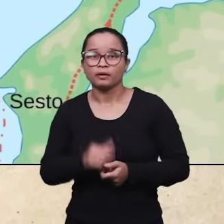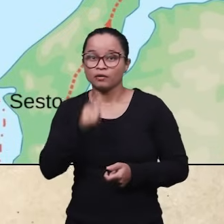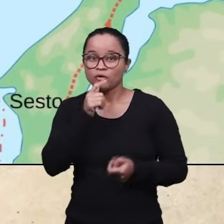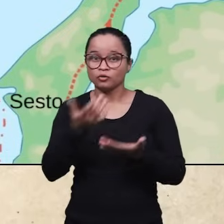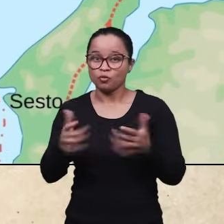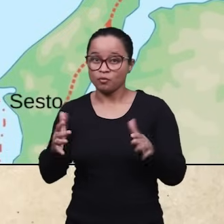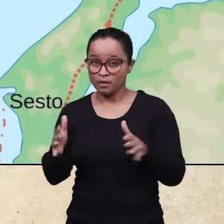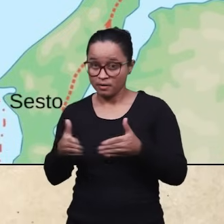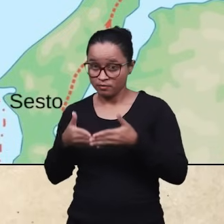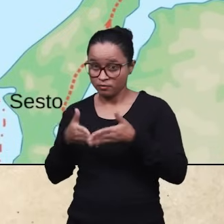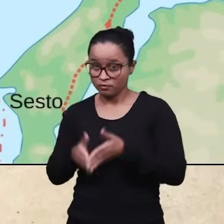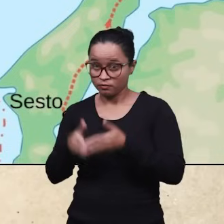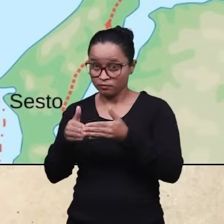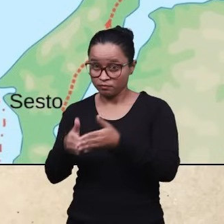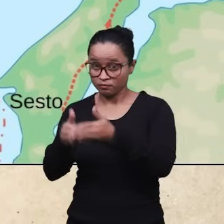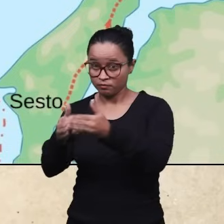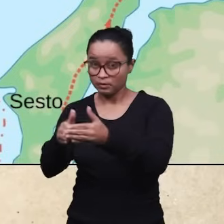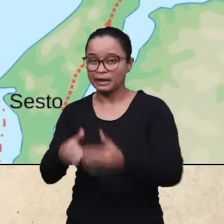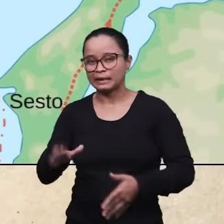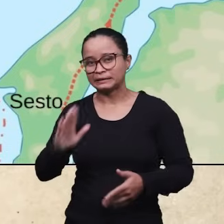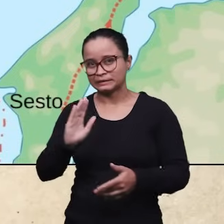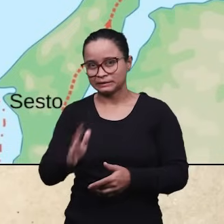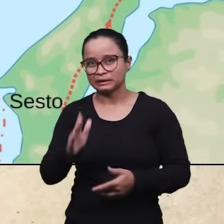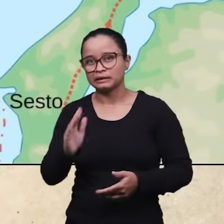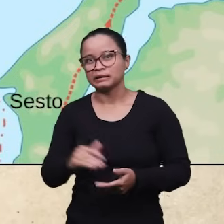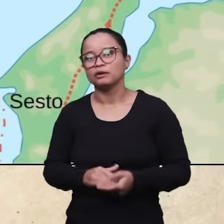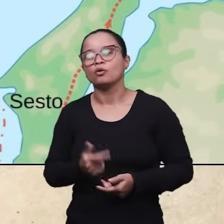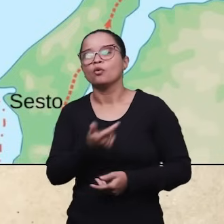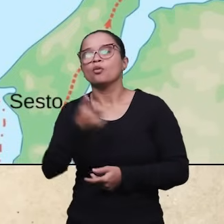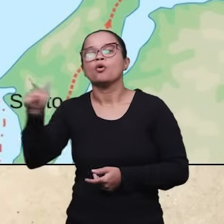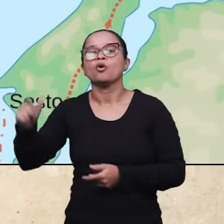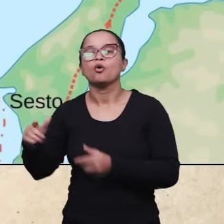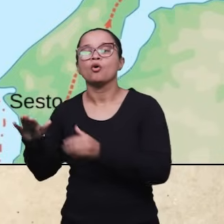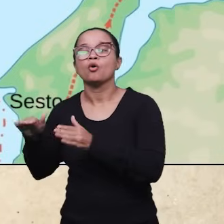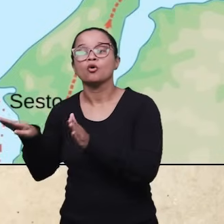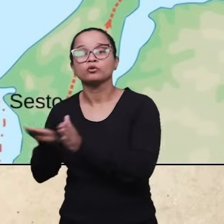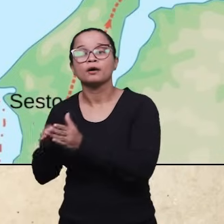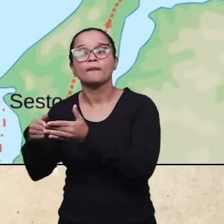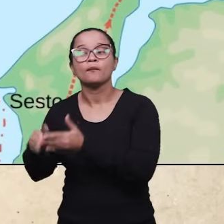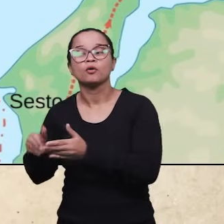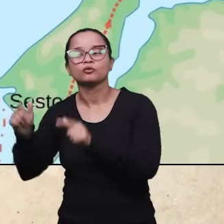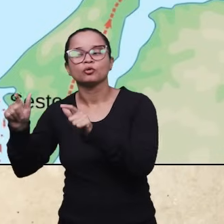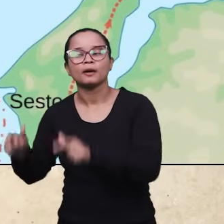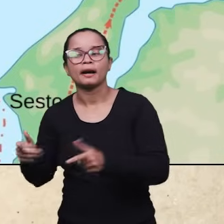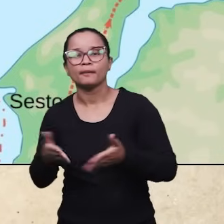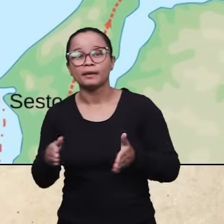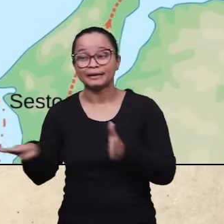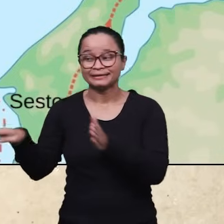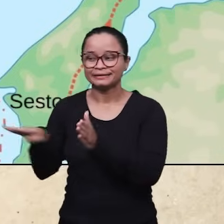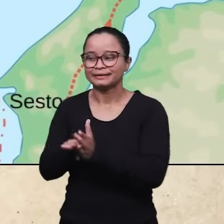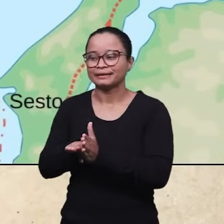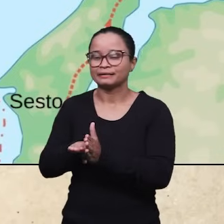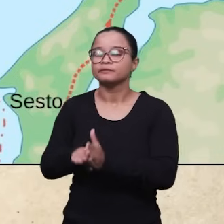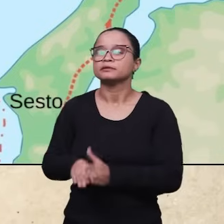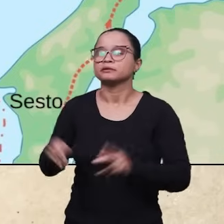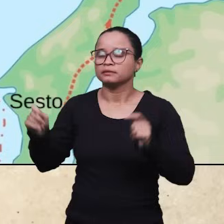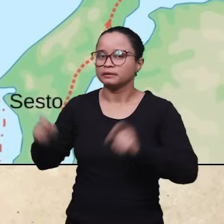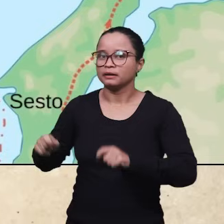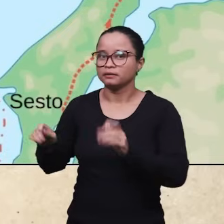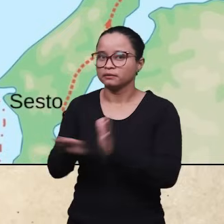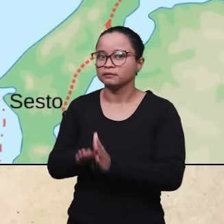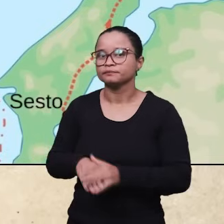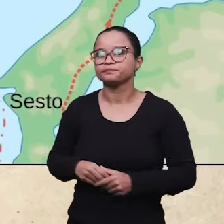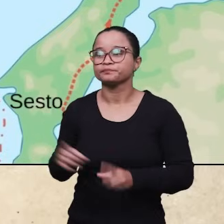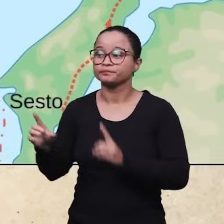mar os seus navegantes, já havia um outro porto na outra costa, onde eles pudessem chegar e